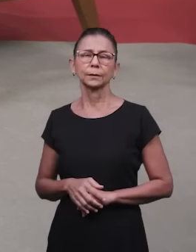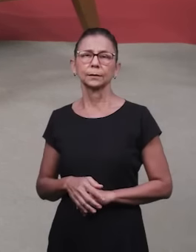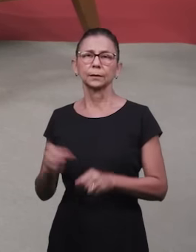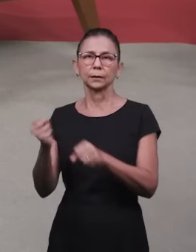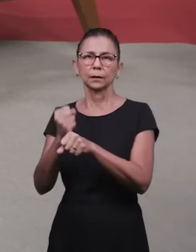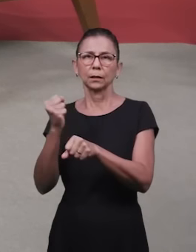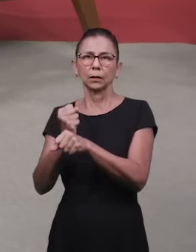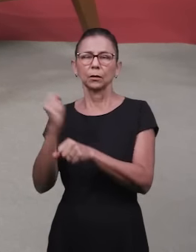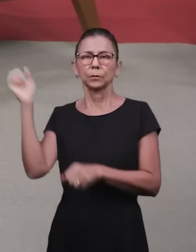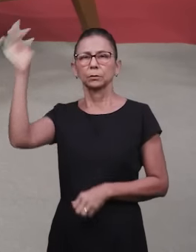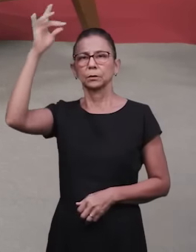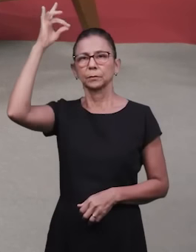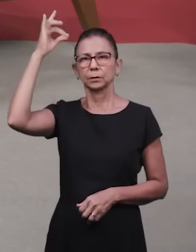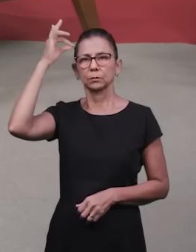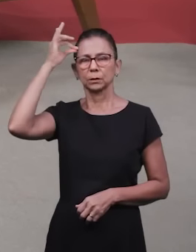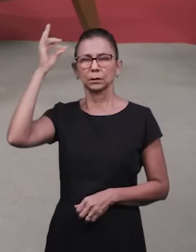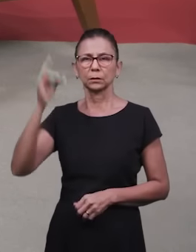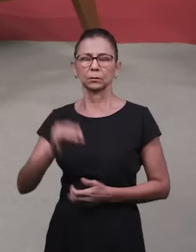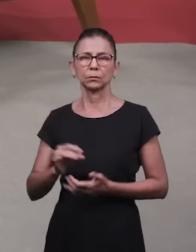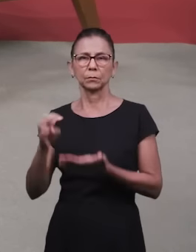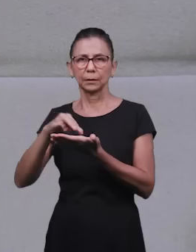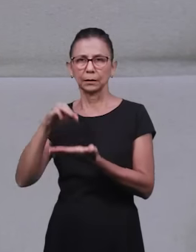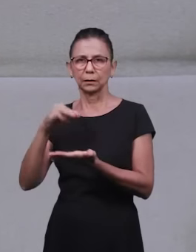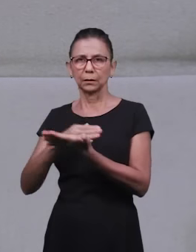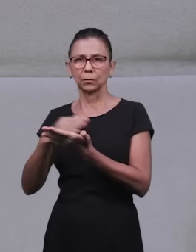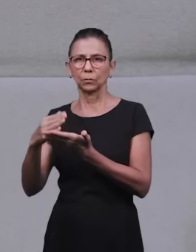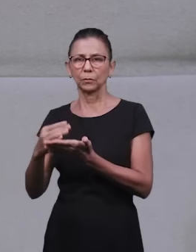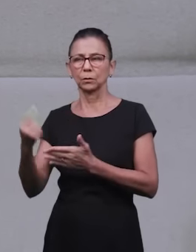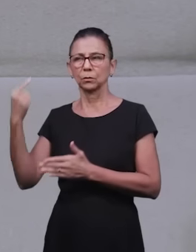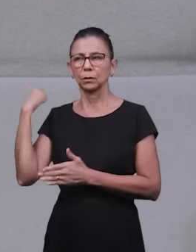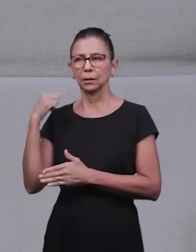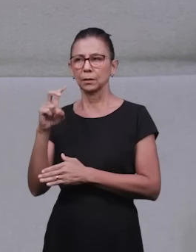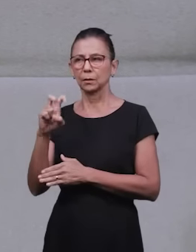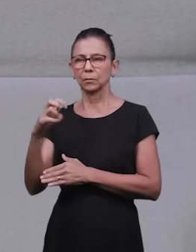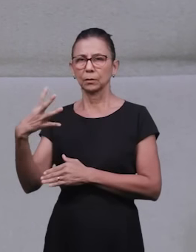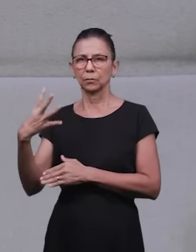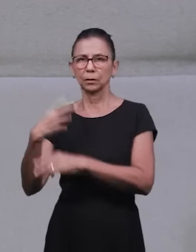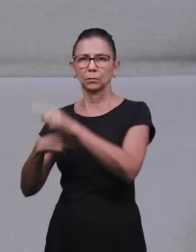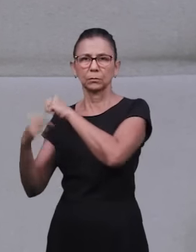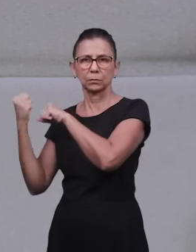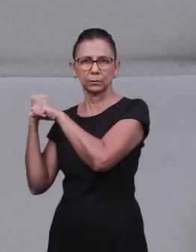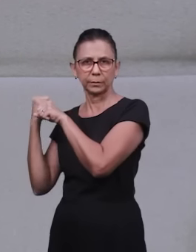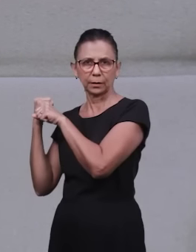foi essa primeira experiência aí que você falou. Nós não criamos a obra.